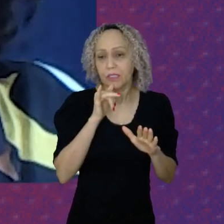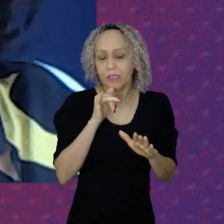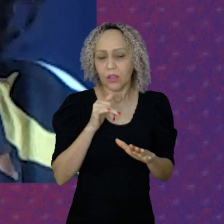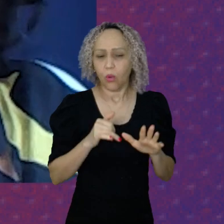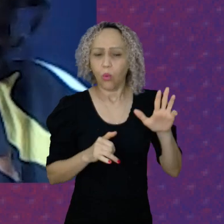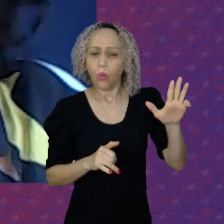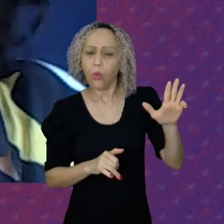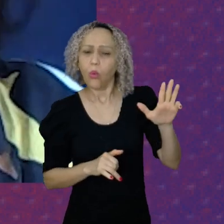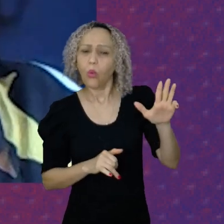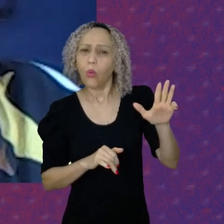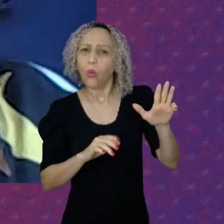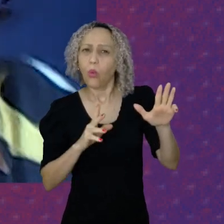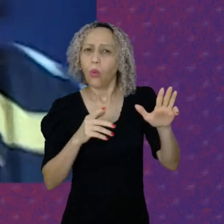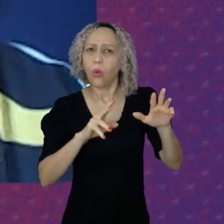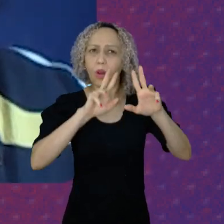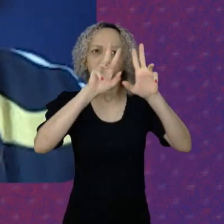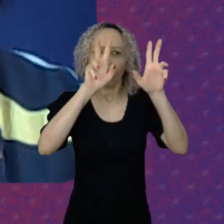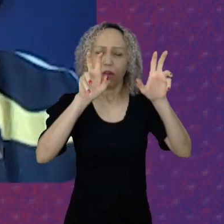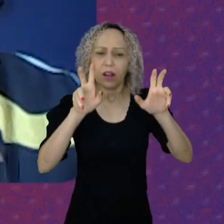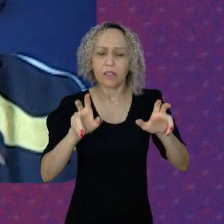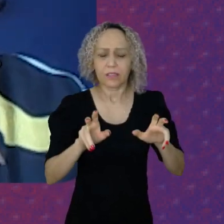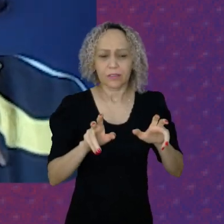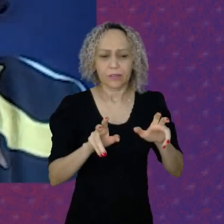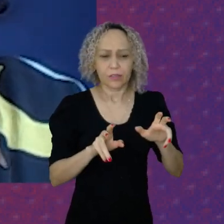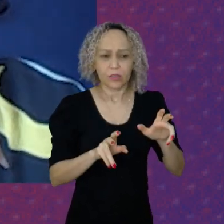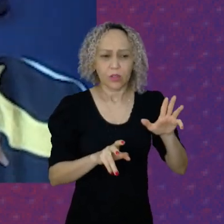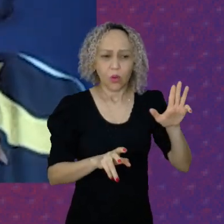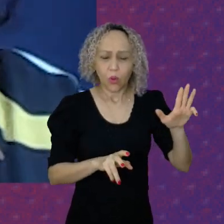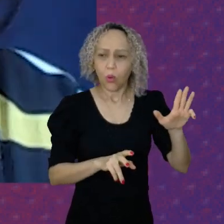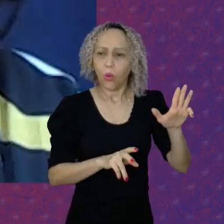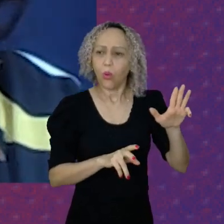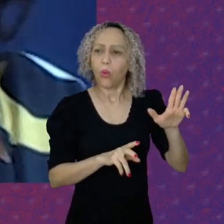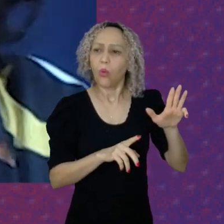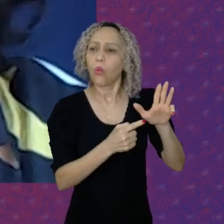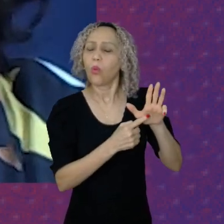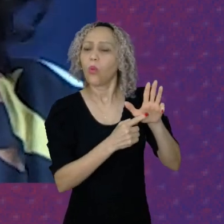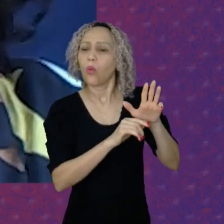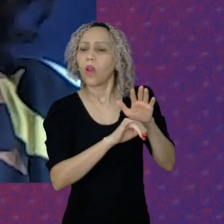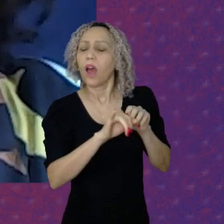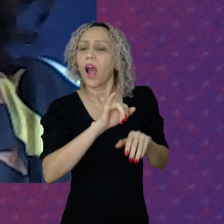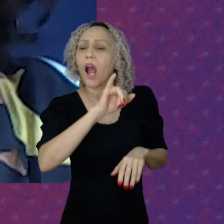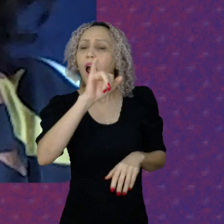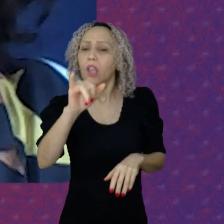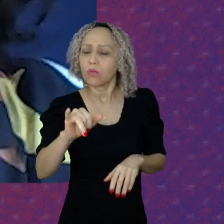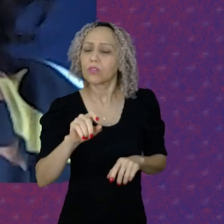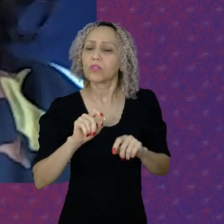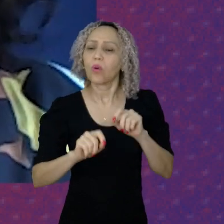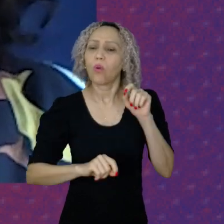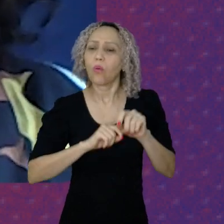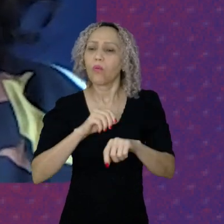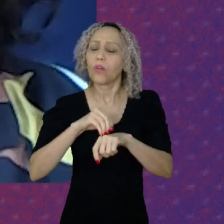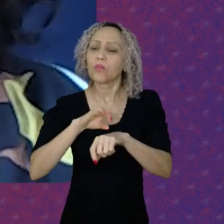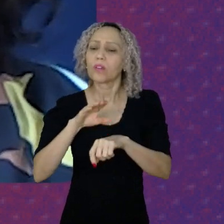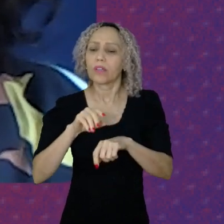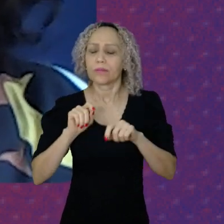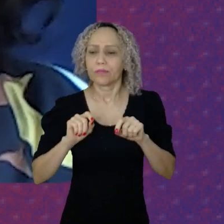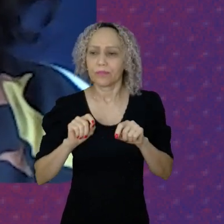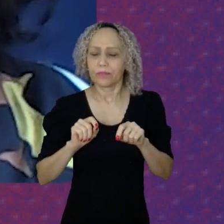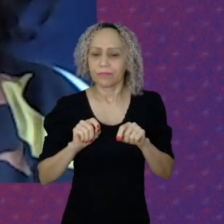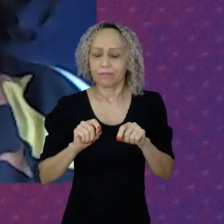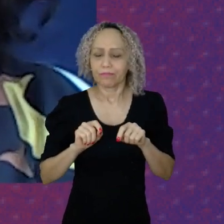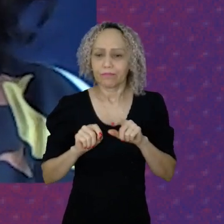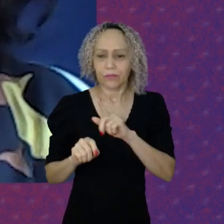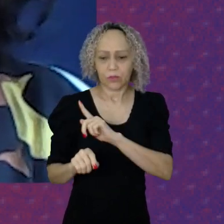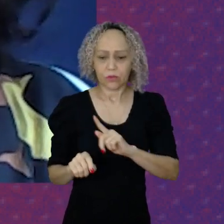Lula anunciou como um programa, como uma ação do governo federal,